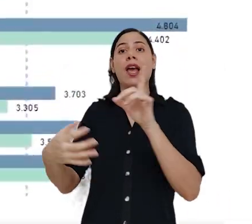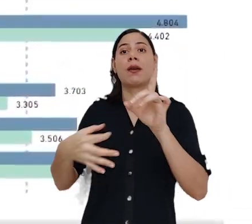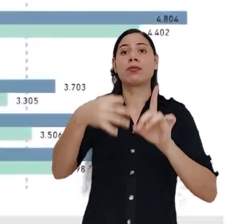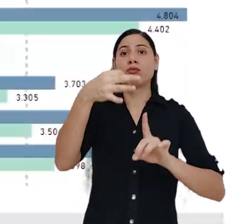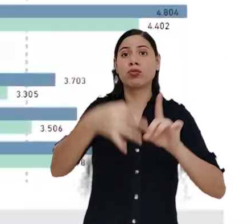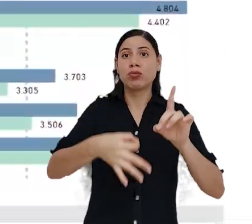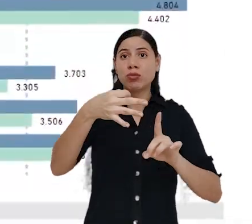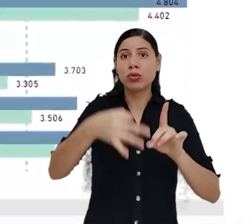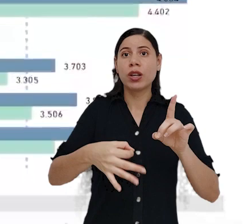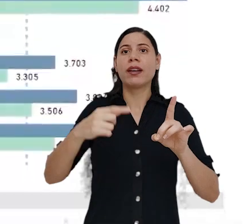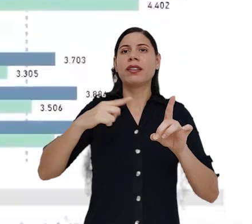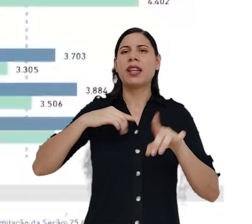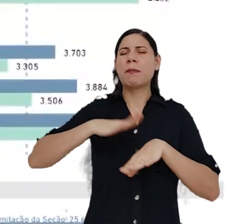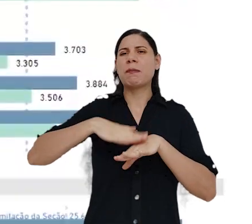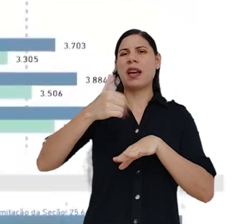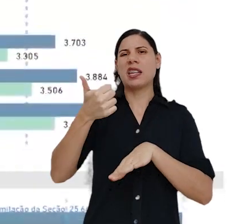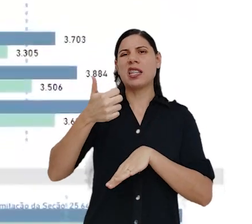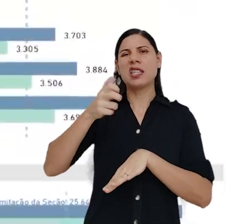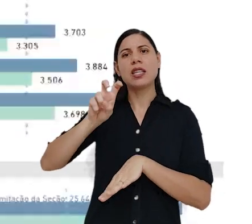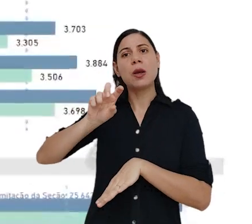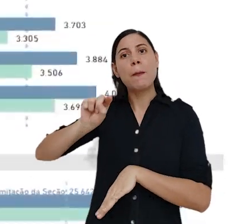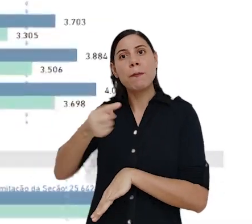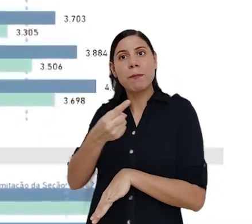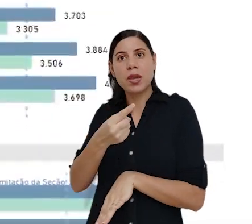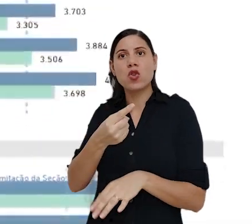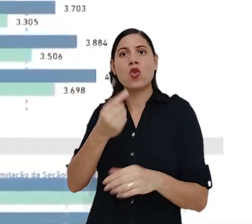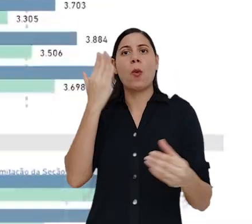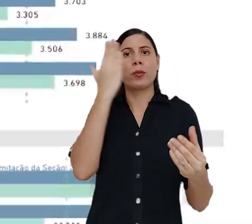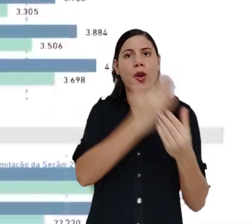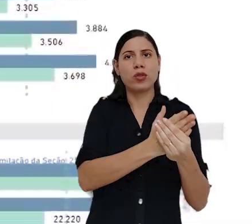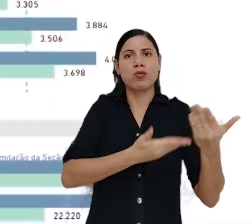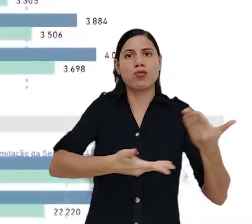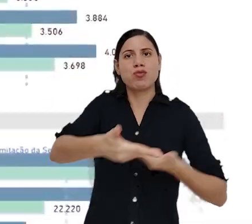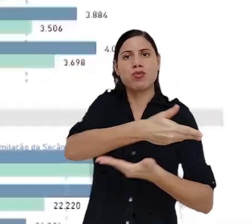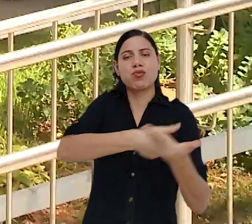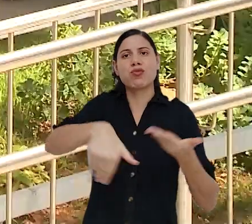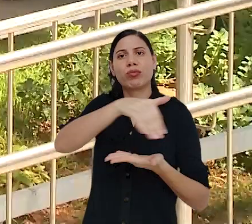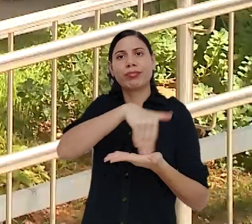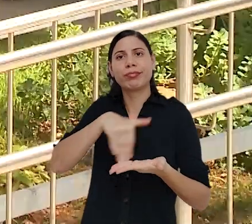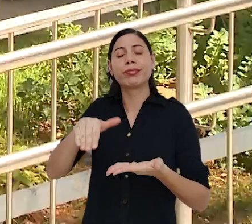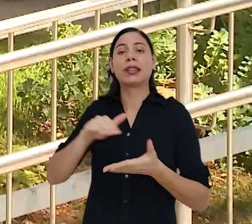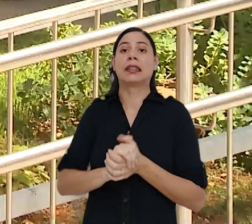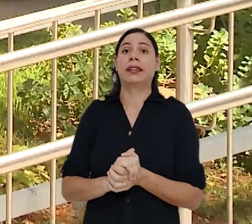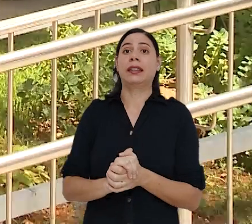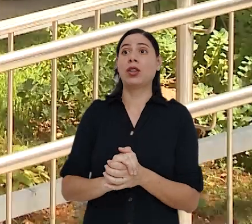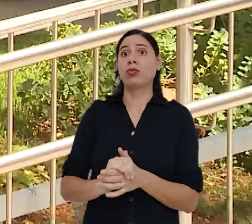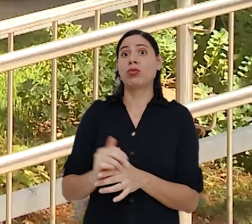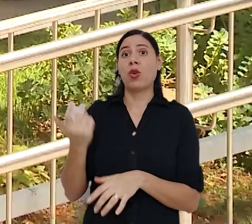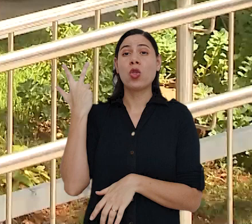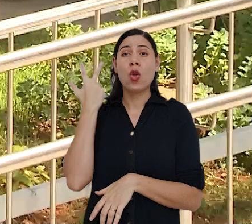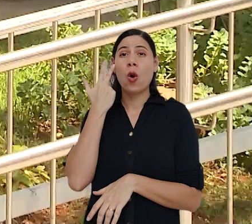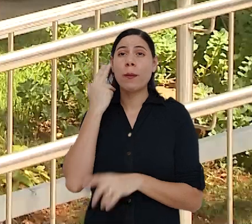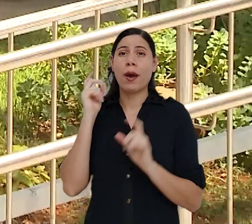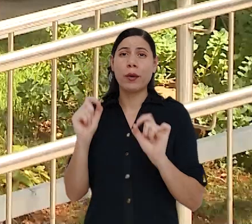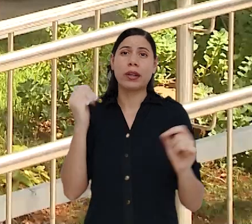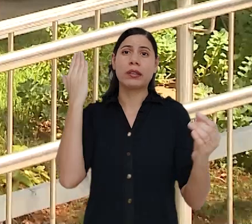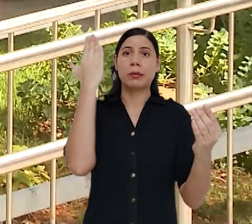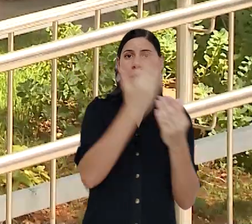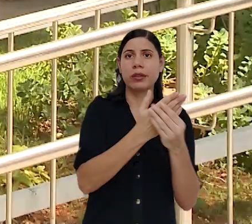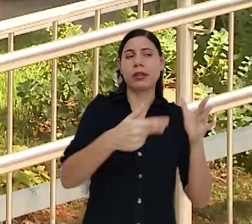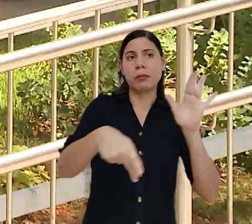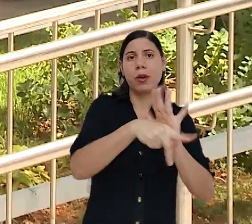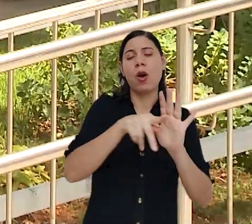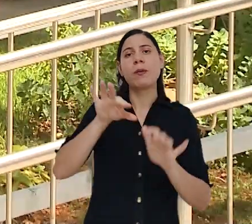estão com média superior a 15 mil processos tramitando em seus gabinetes. De forma geral, as causas que chegam ao